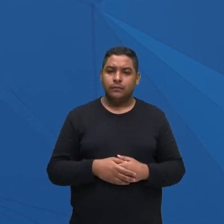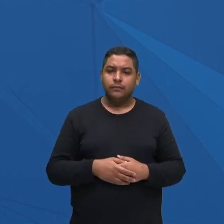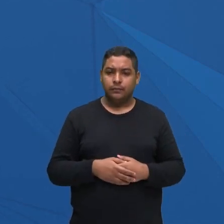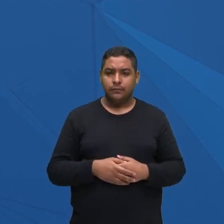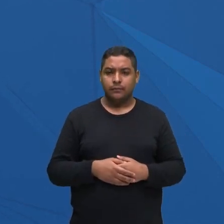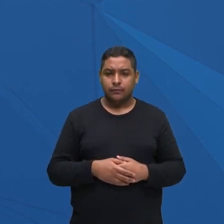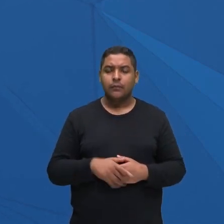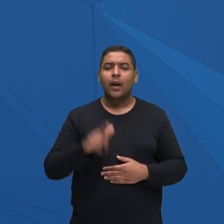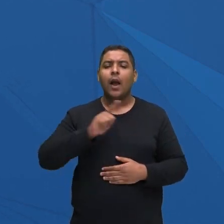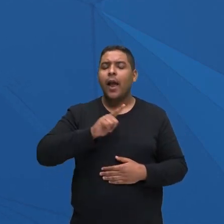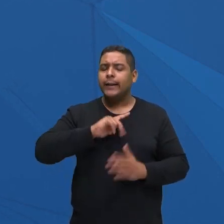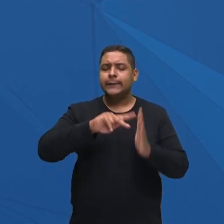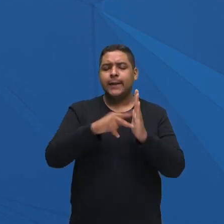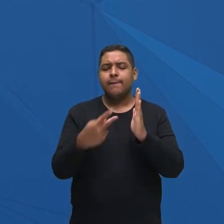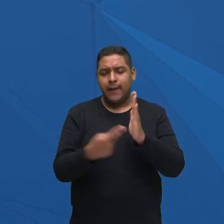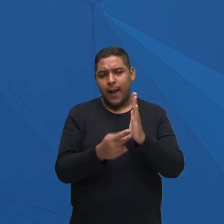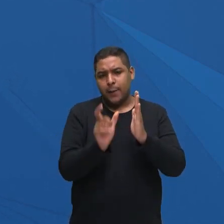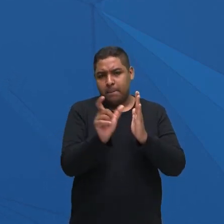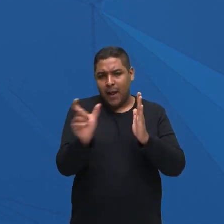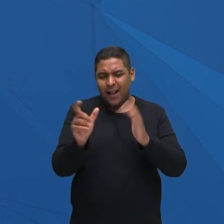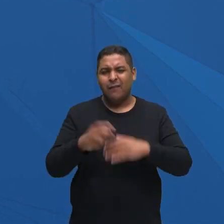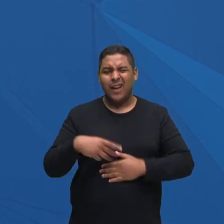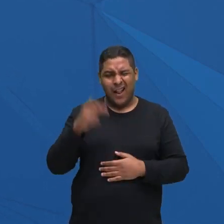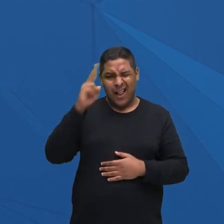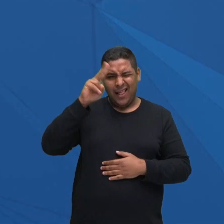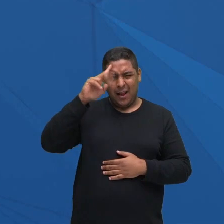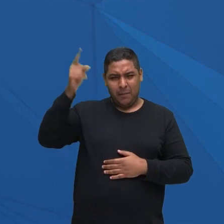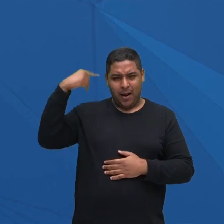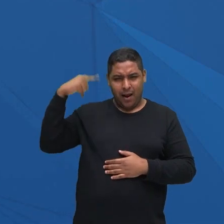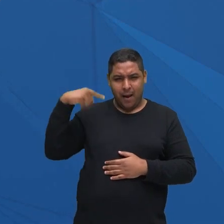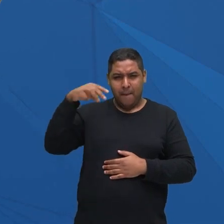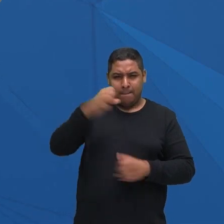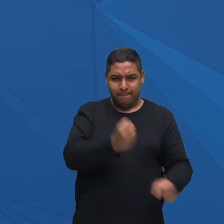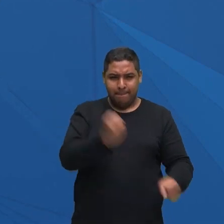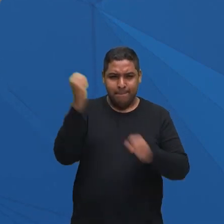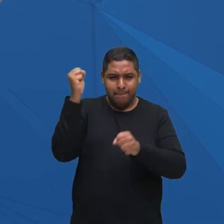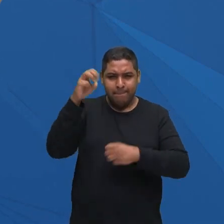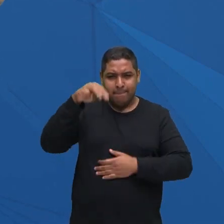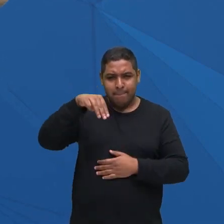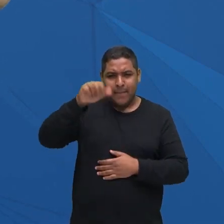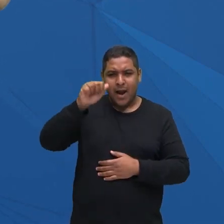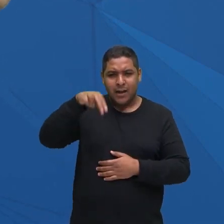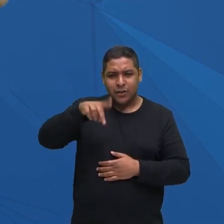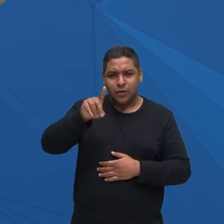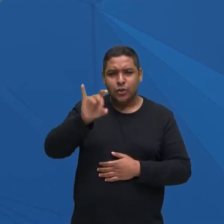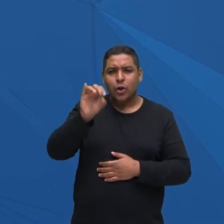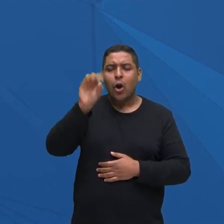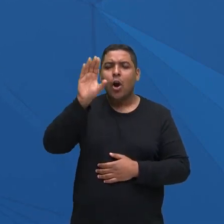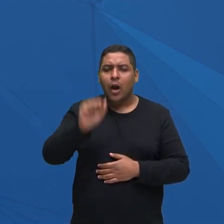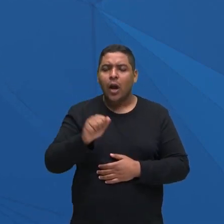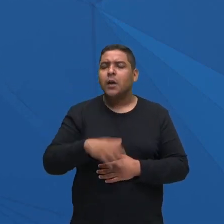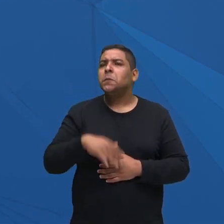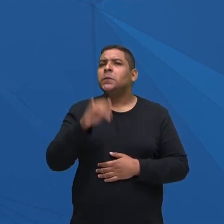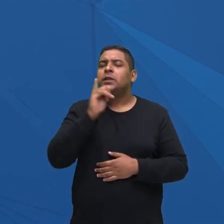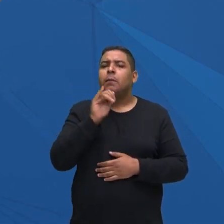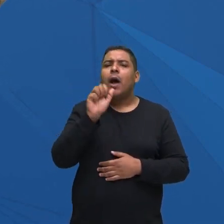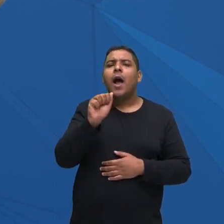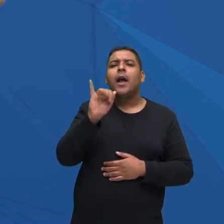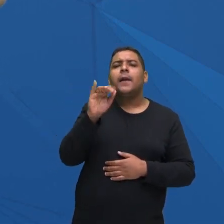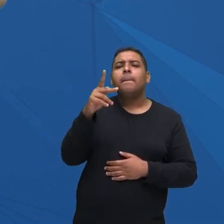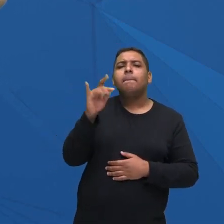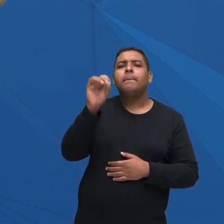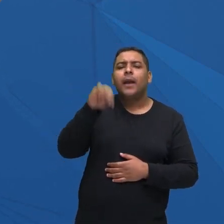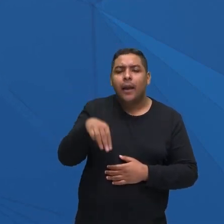aquele termo também. Lembra da mandioca, da macaxeira e do aipim? Eu vou perguntar assim, macaxeira é, aí se tiver ali aipim